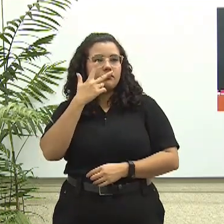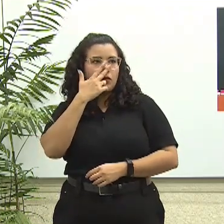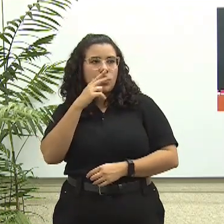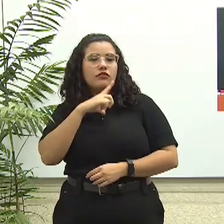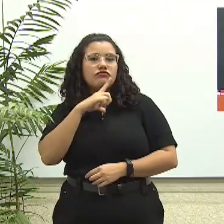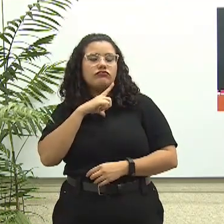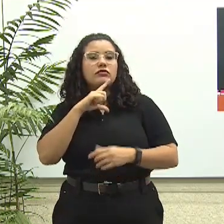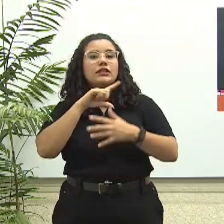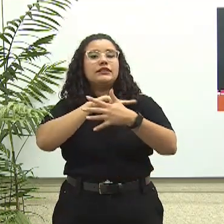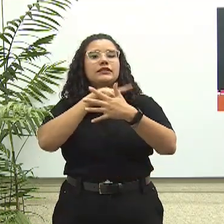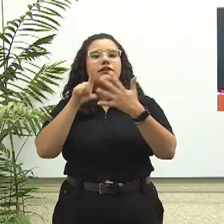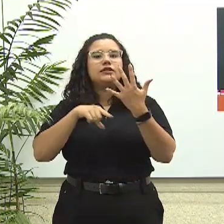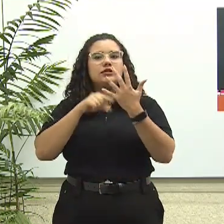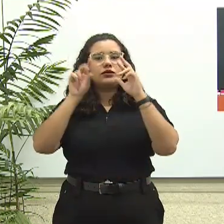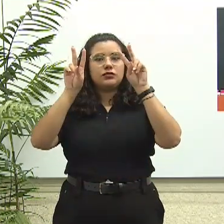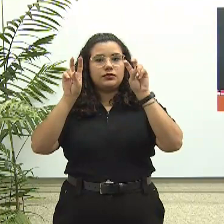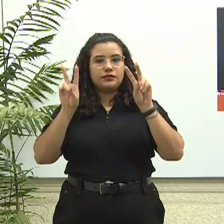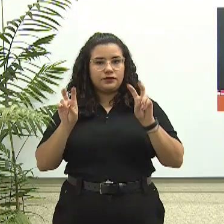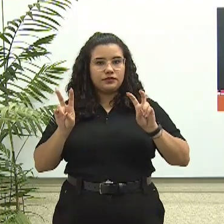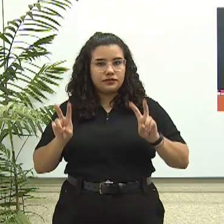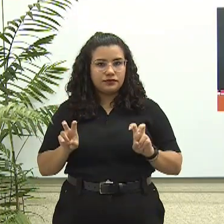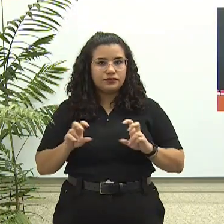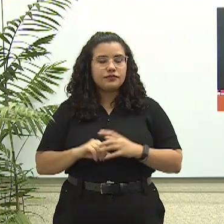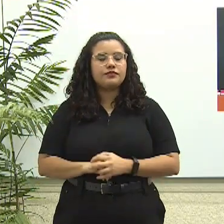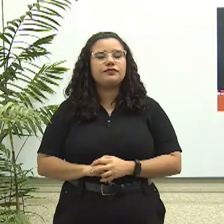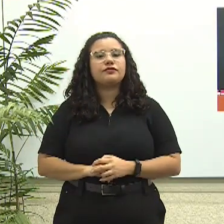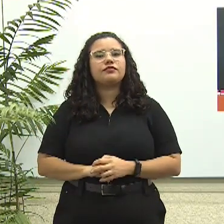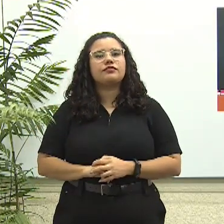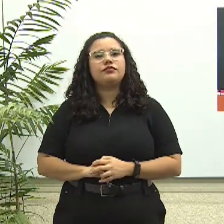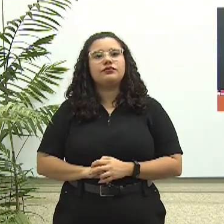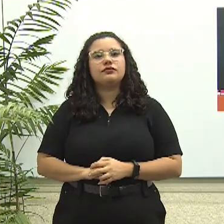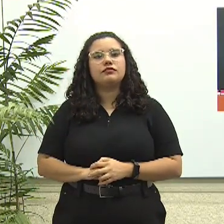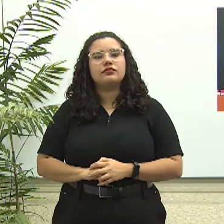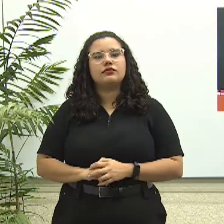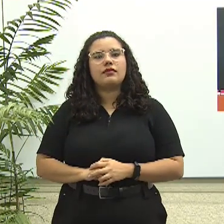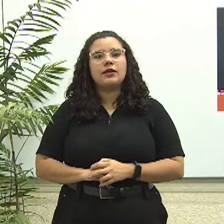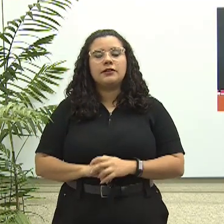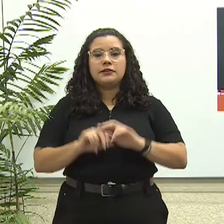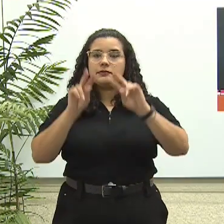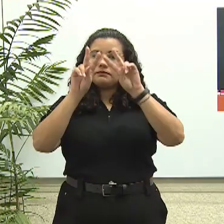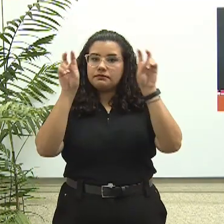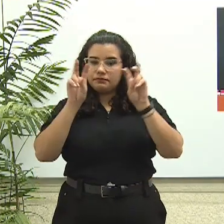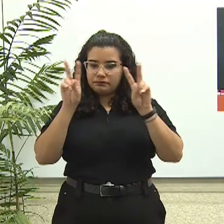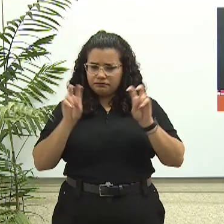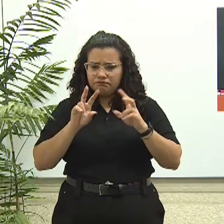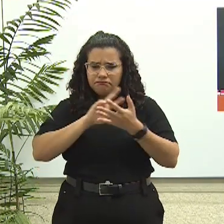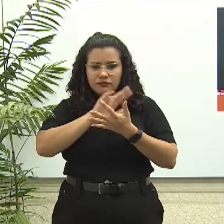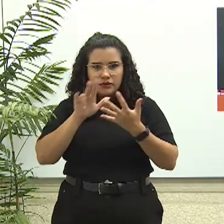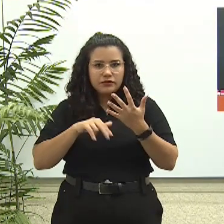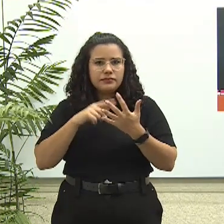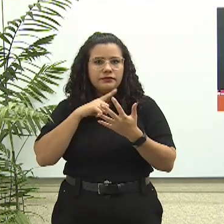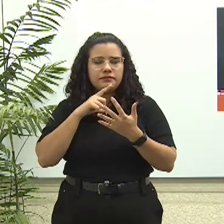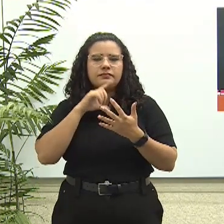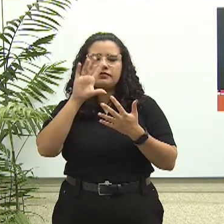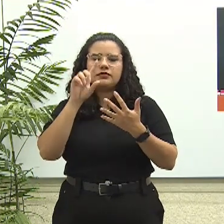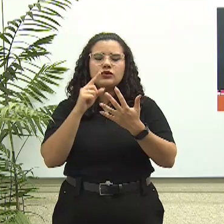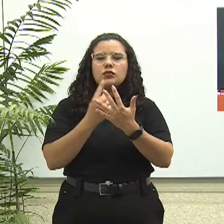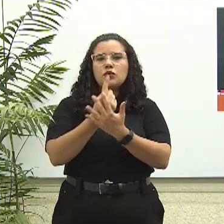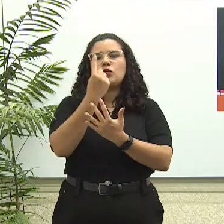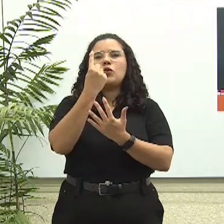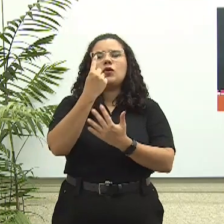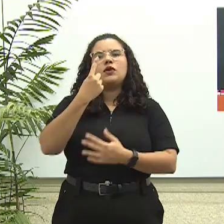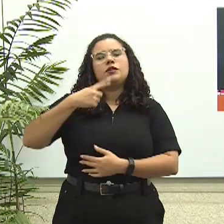estamos eh correndo para produzir o melhor exemplar possível entre elas uma questão que está nos